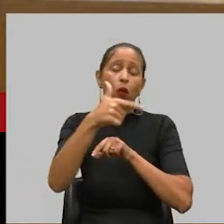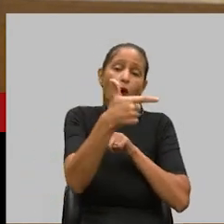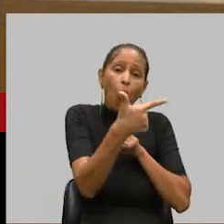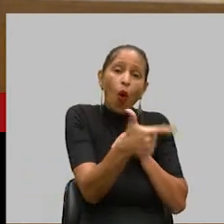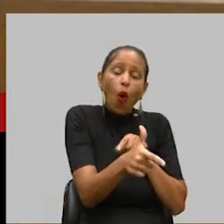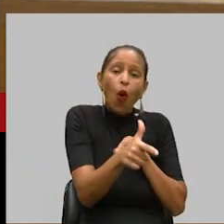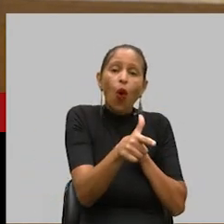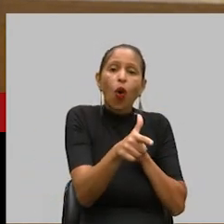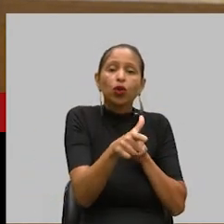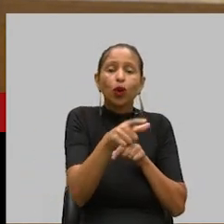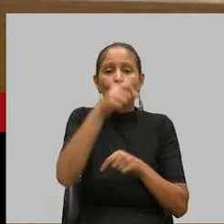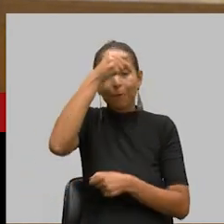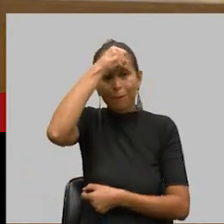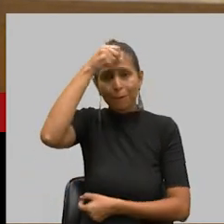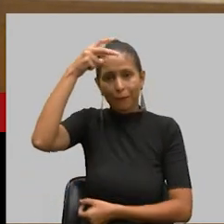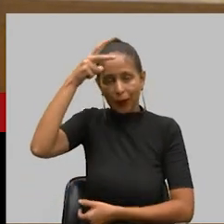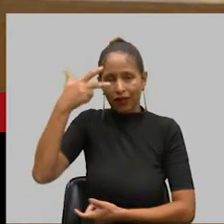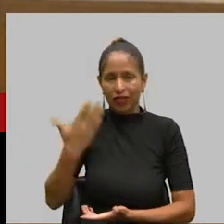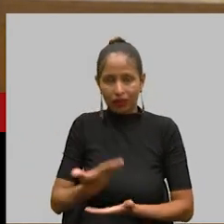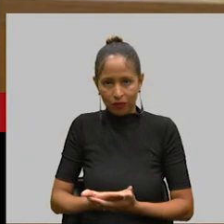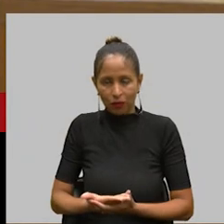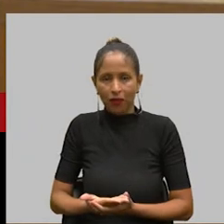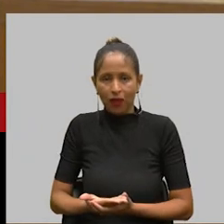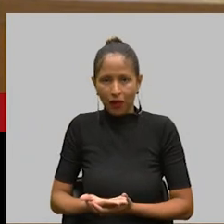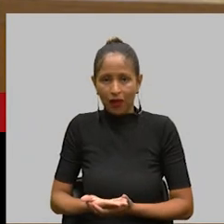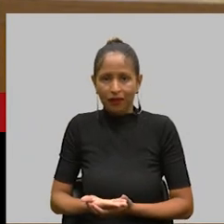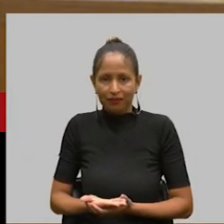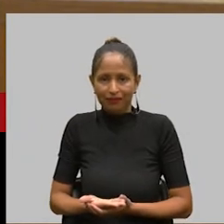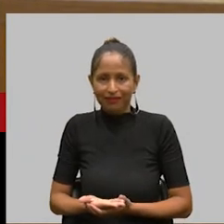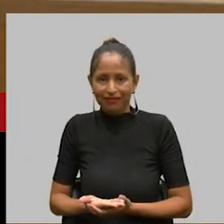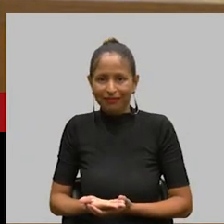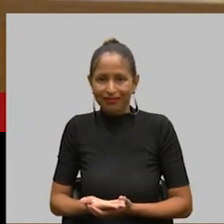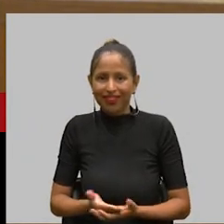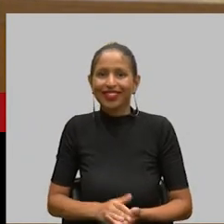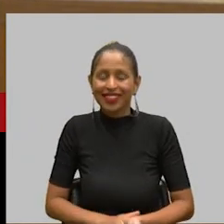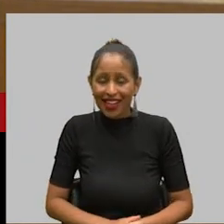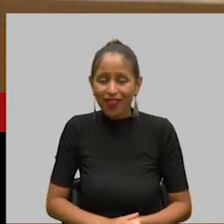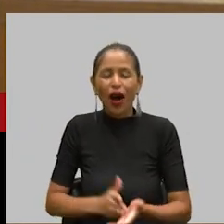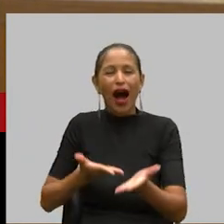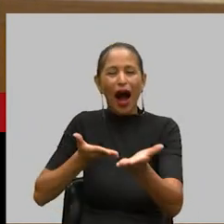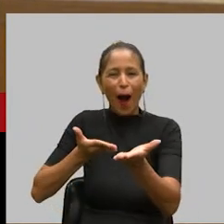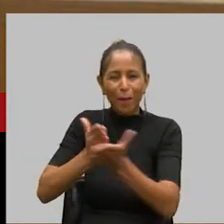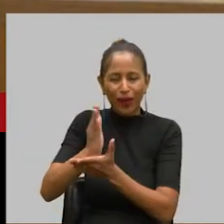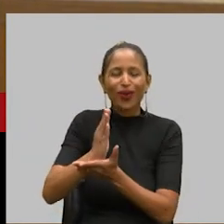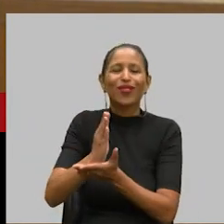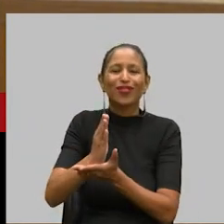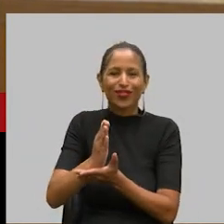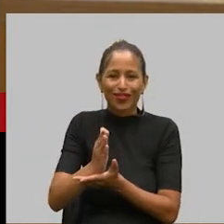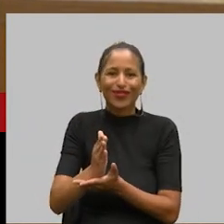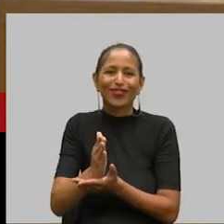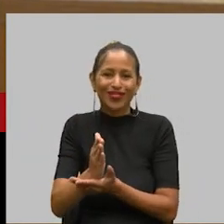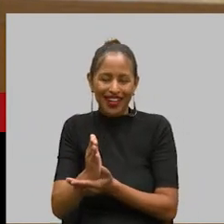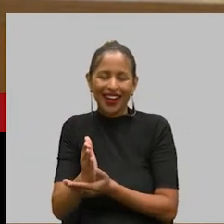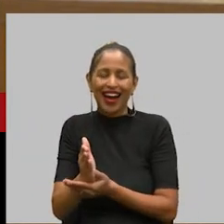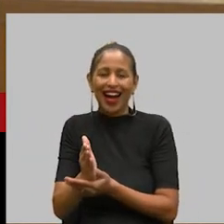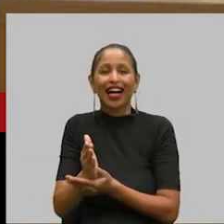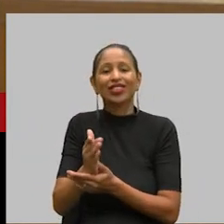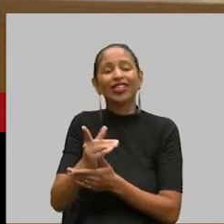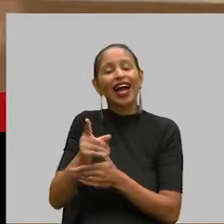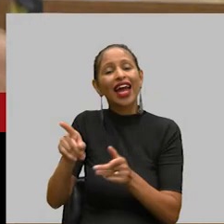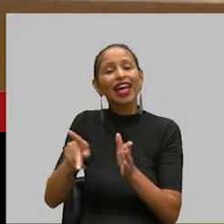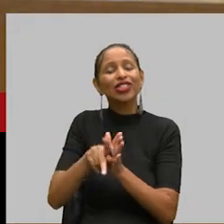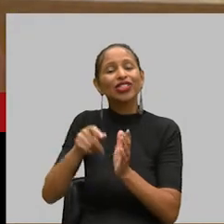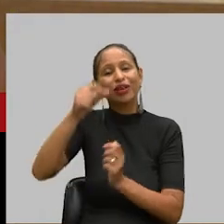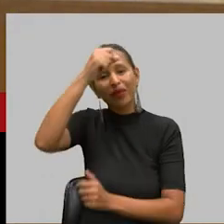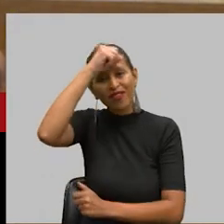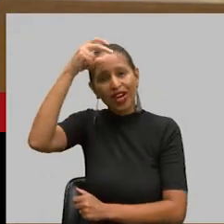são as redes municipais Nem sempre o que é provado pra rede estadual vai valer pra rede Municipal porque